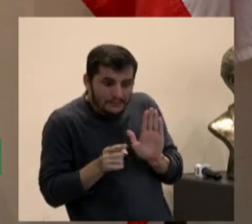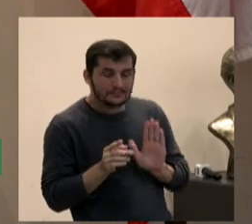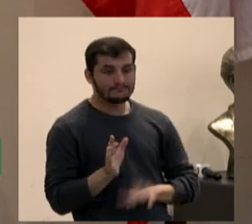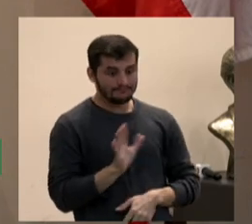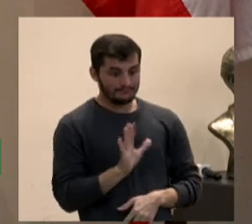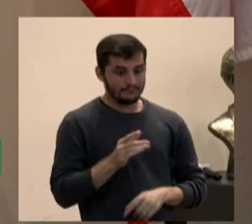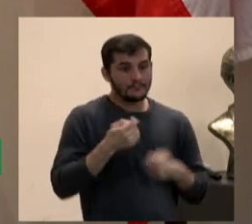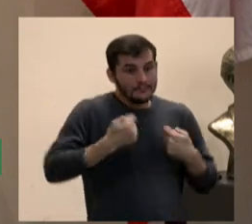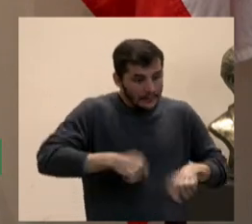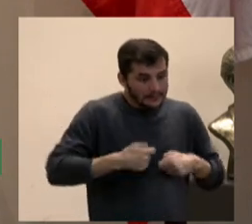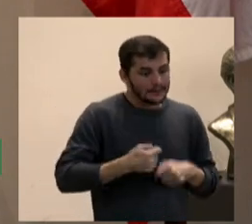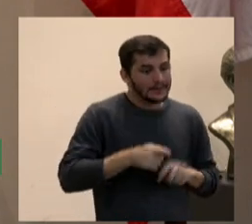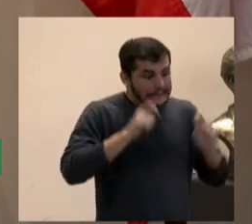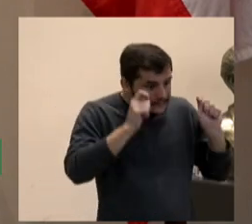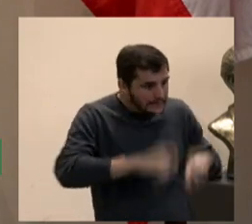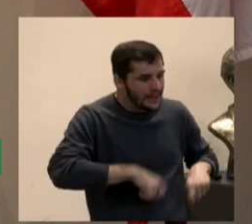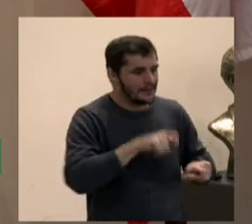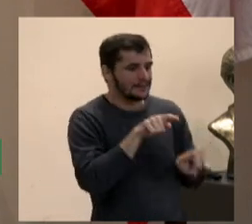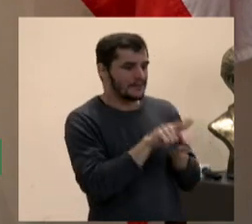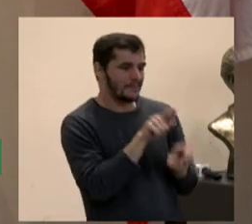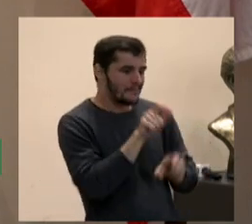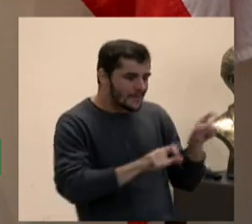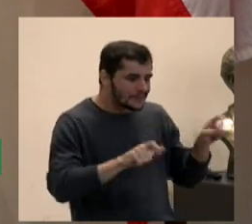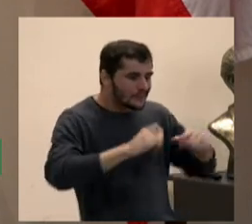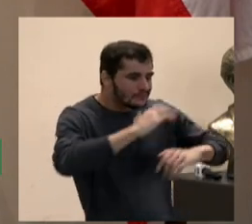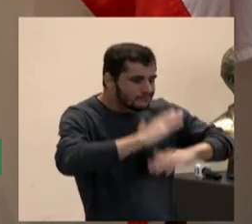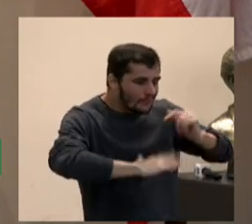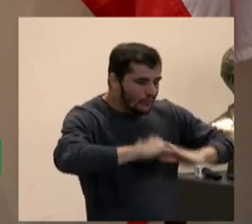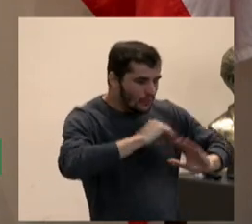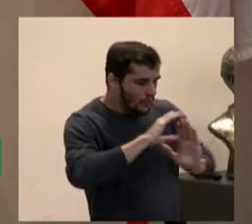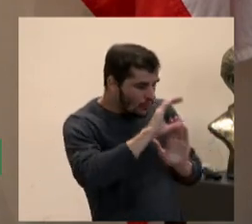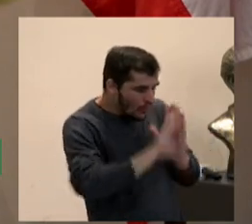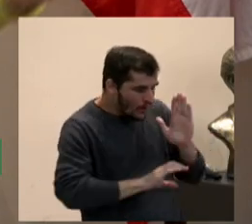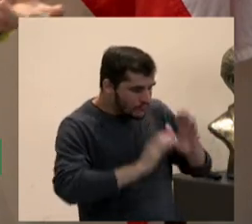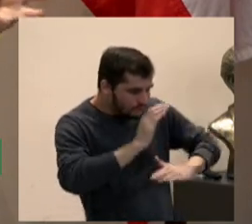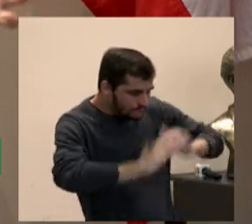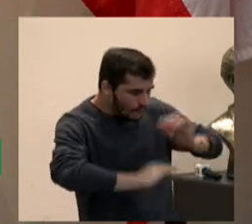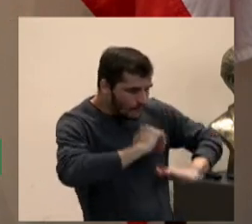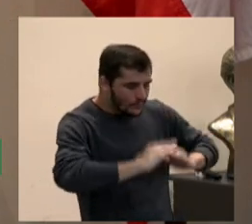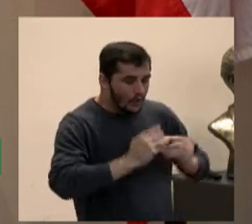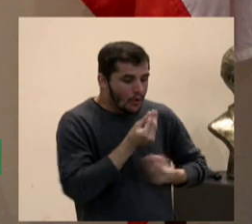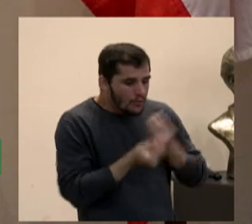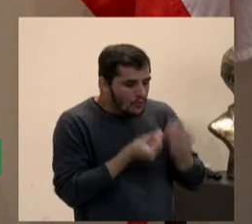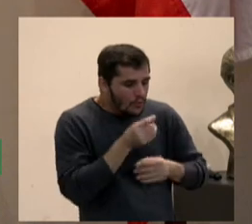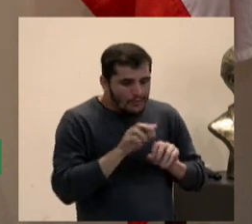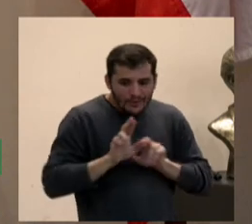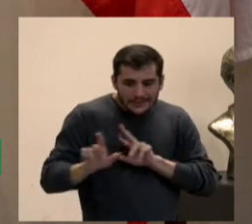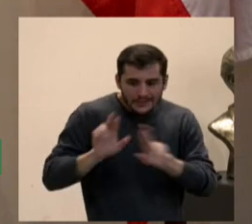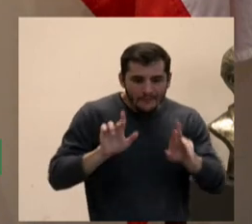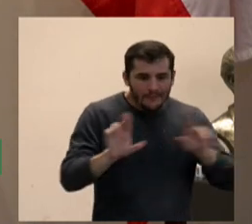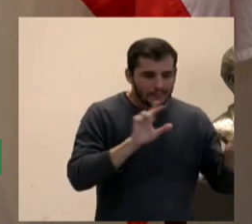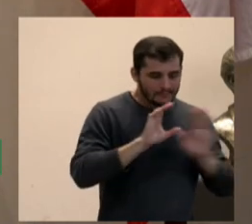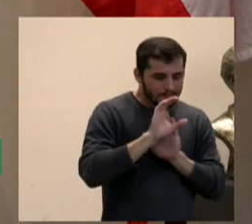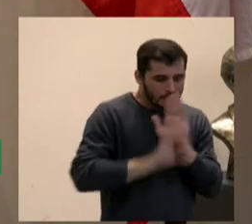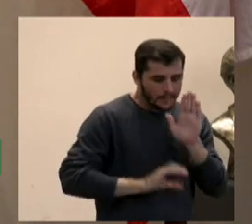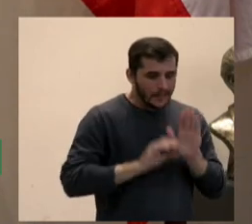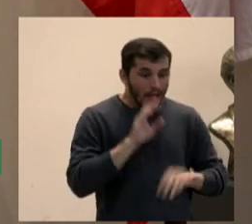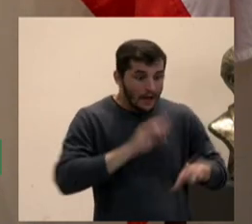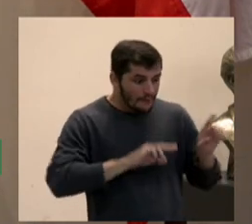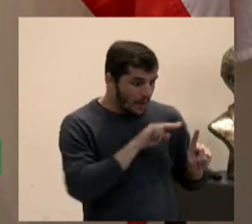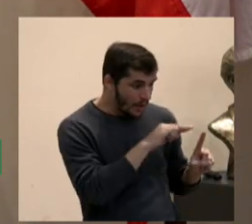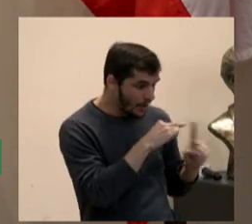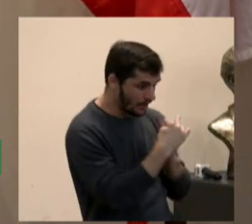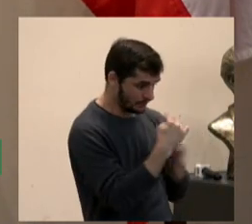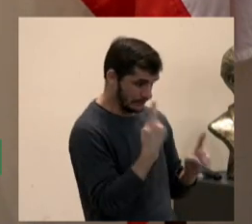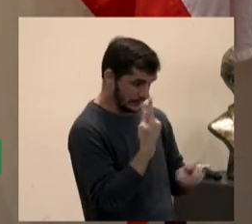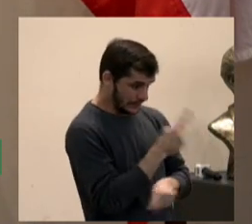Nós somos capazes de construir currículos, organizações curriculares diversas, seja do ponto de vista da organização